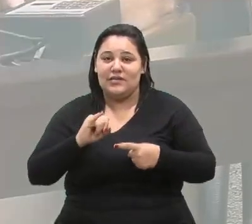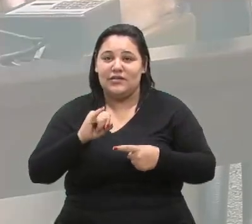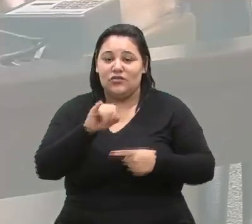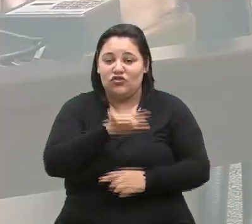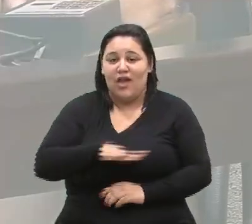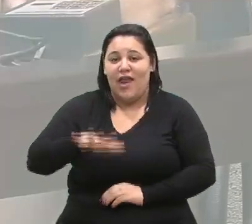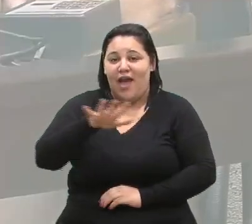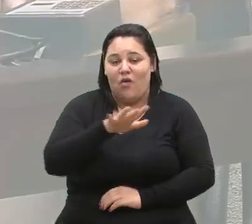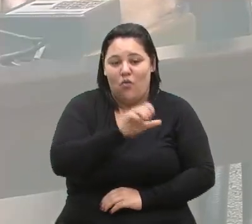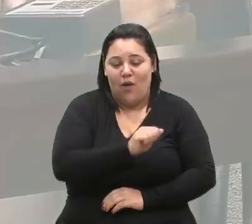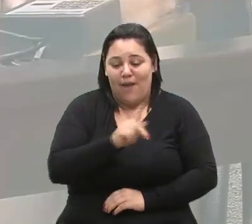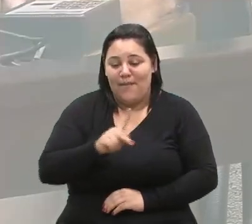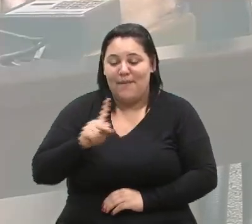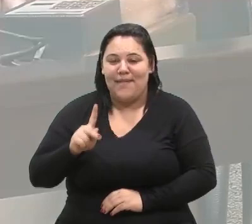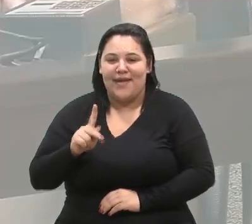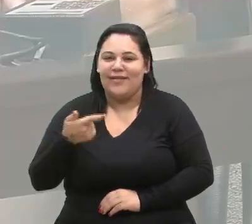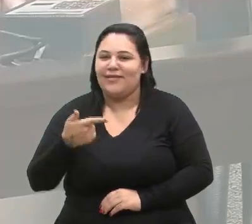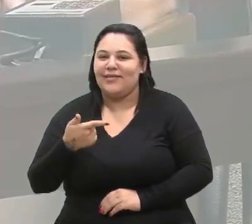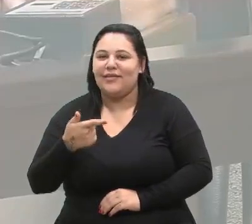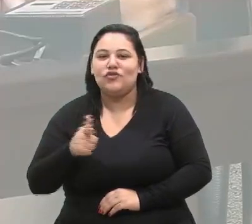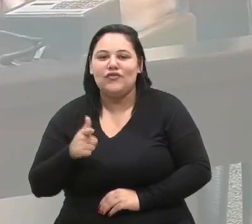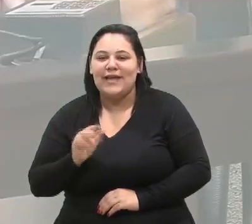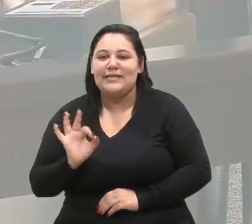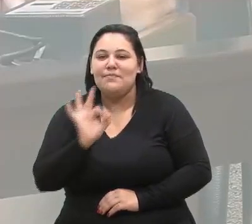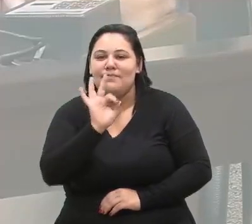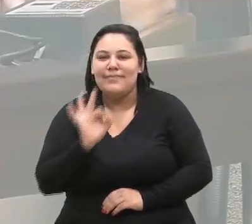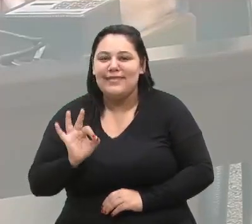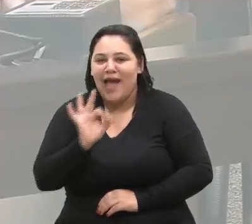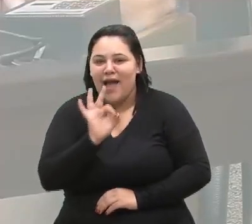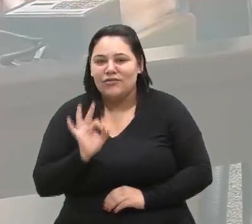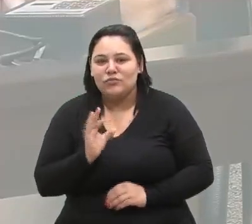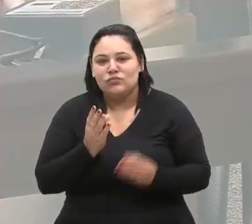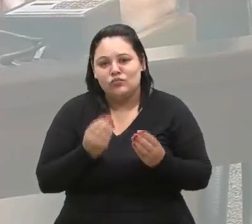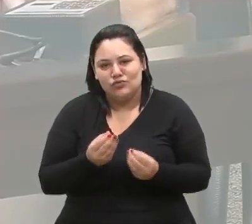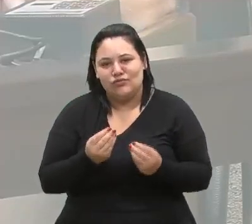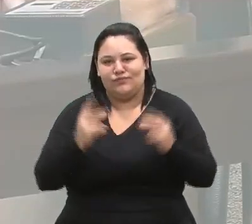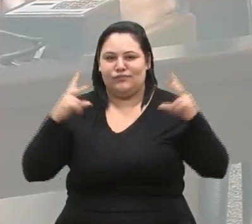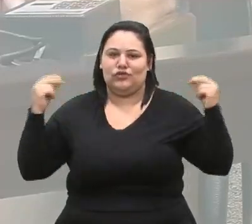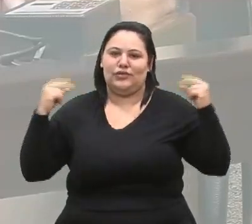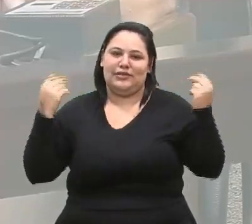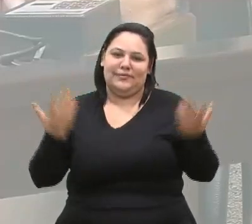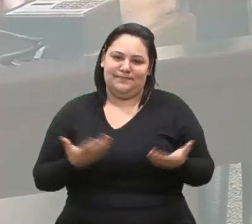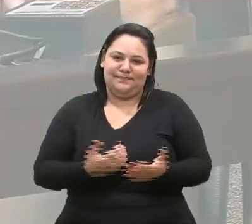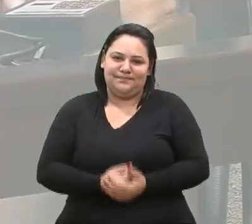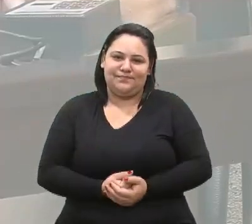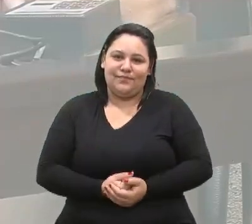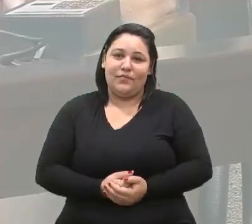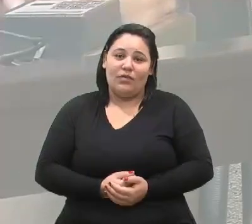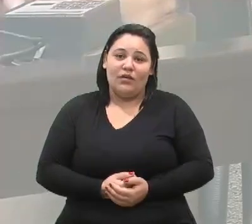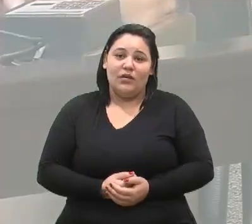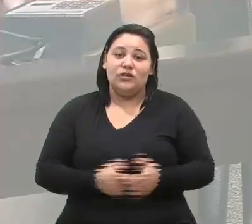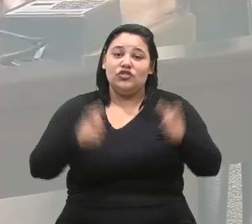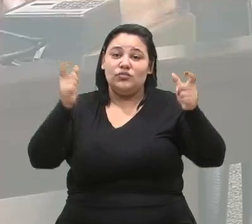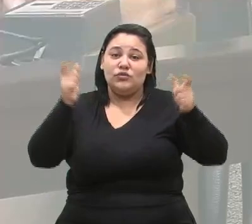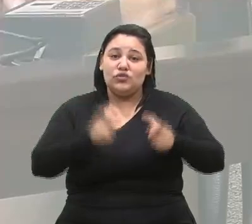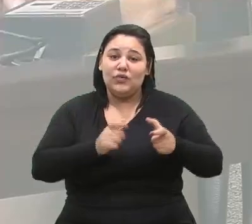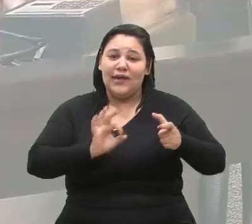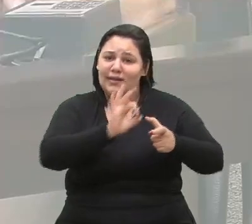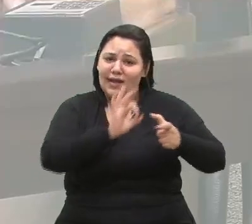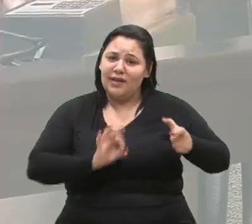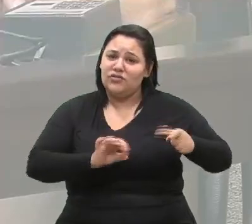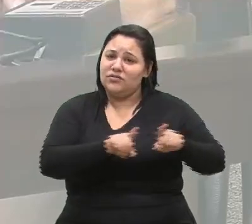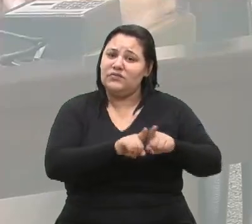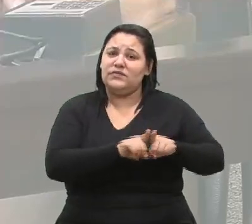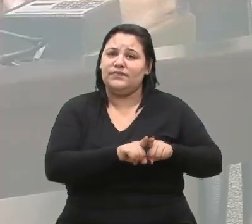Cadori, elas não taxassem tanto a estes motoristas, diminuíssem essa parcela de taxa e